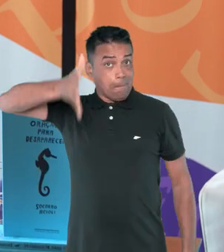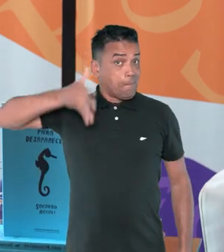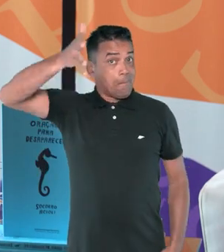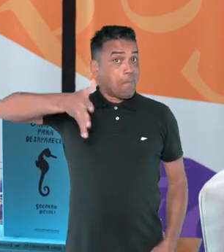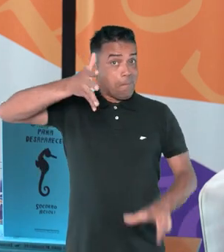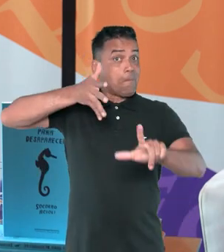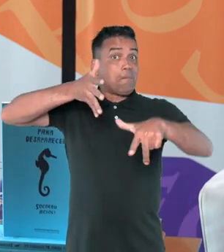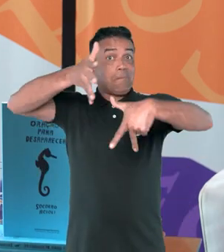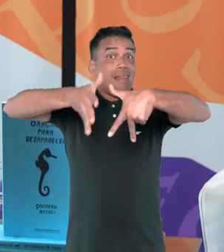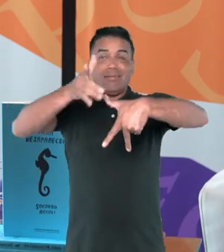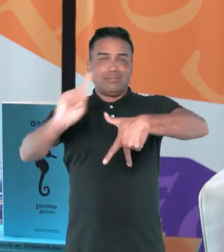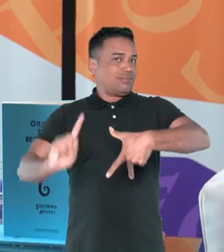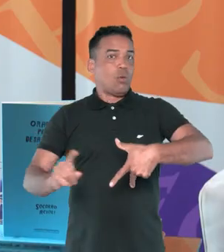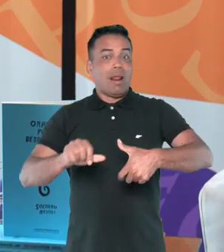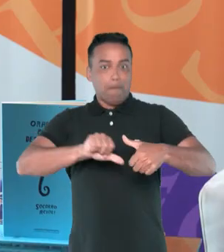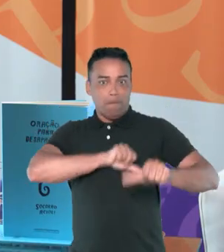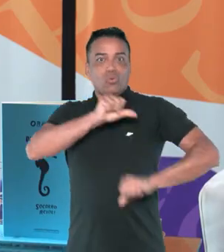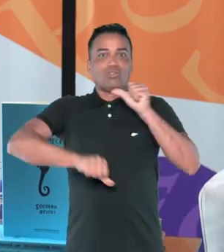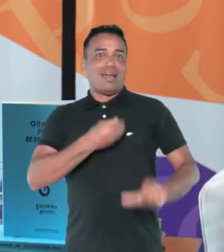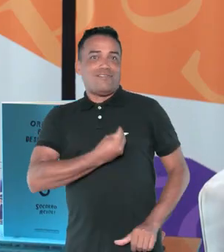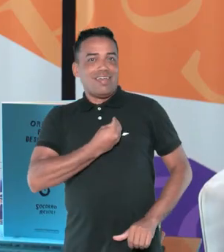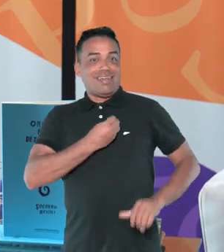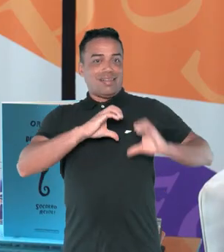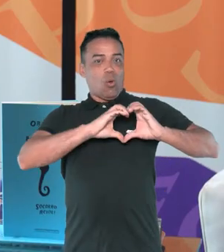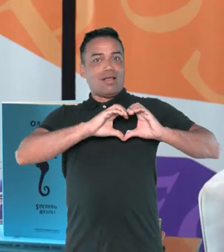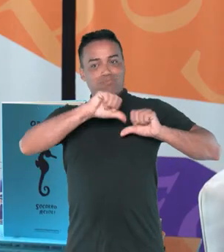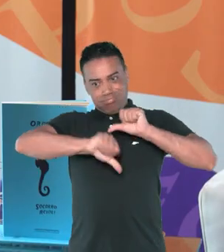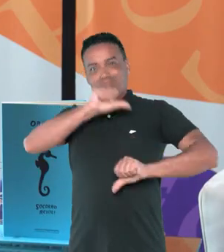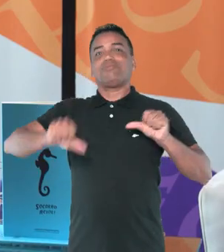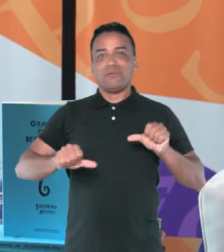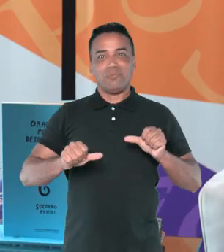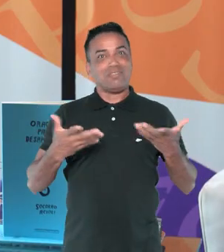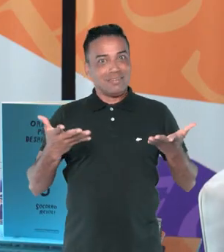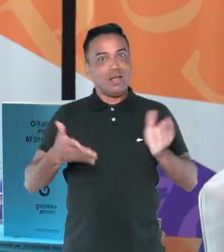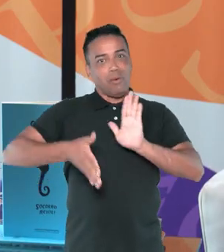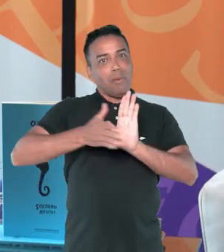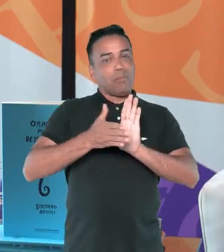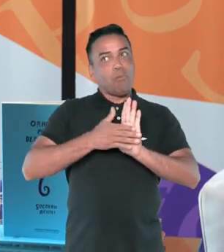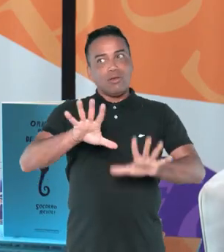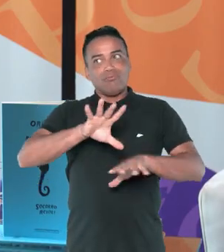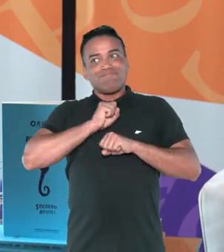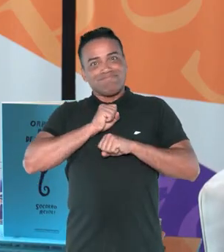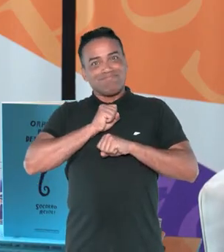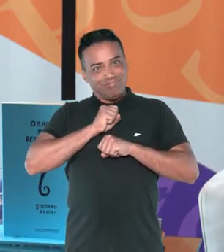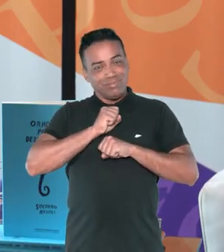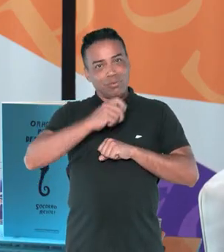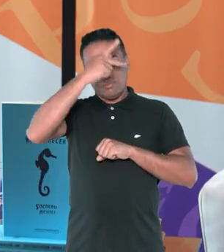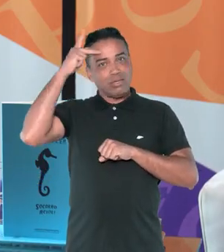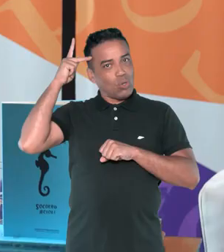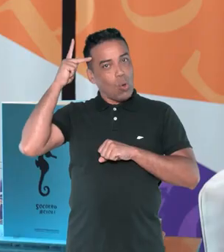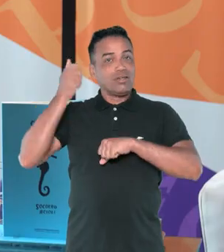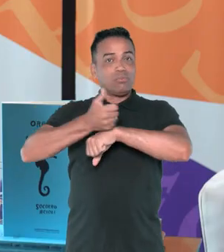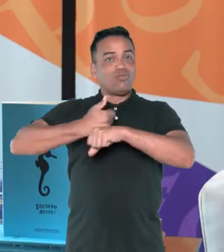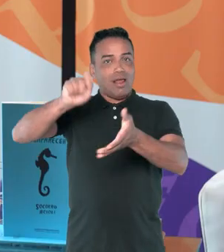para transformar seus corações. Então eu acho que essa é uma lembrança legal que eu tive para dizer que os autores que a gente